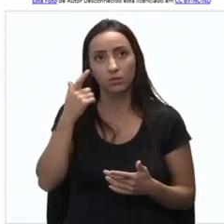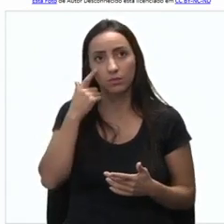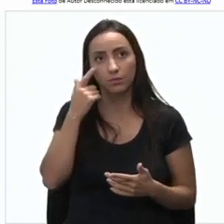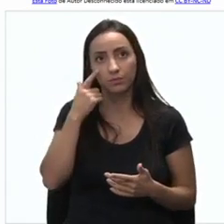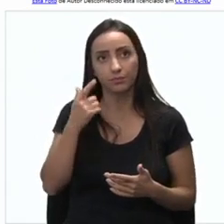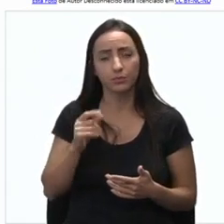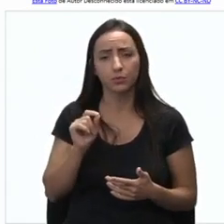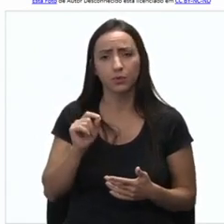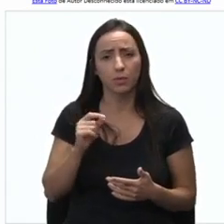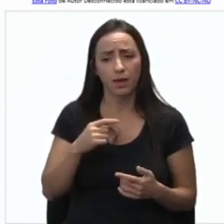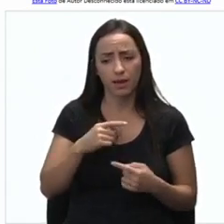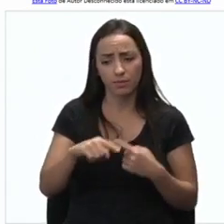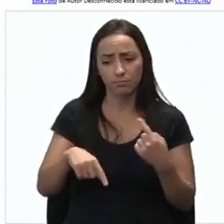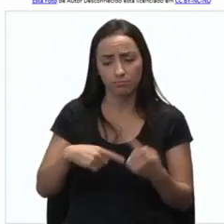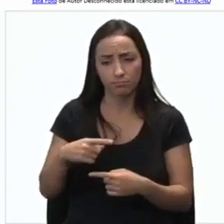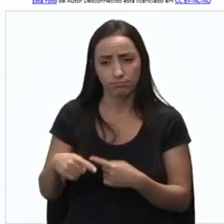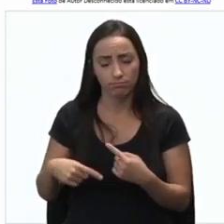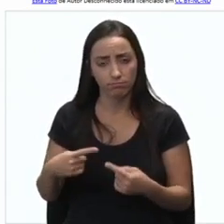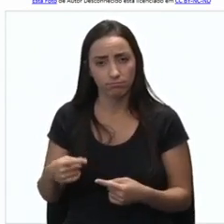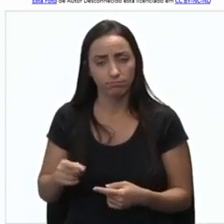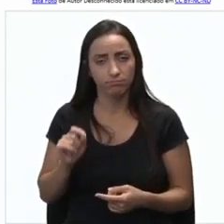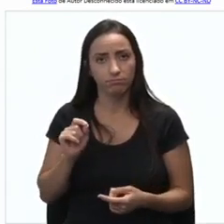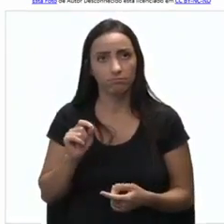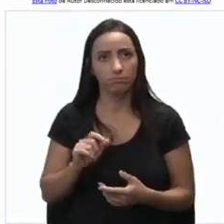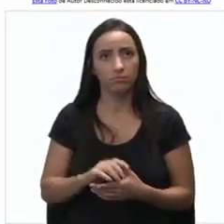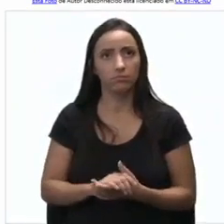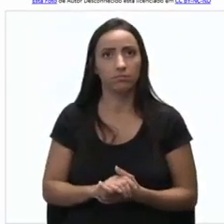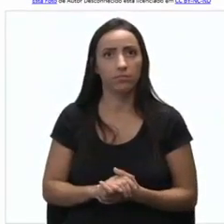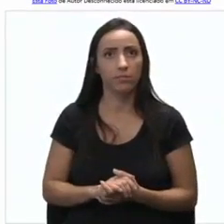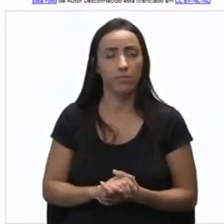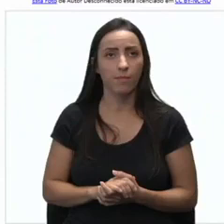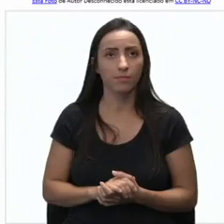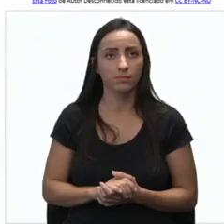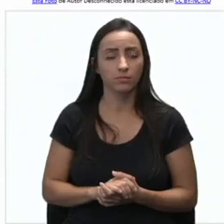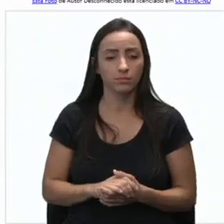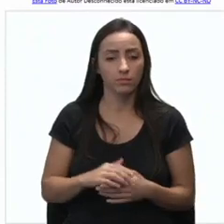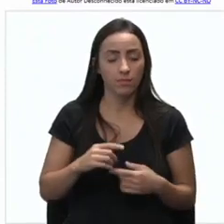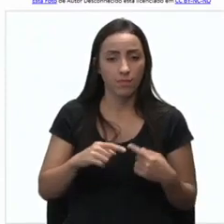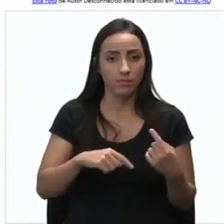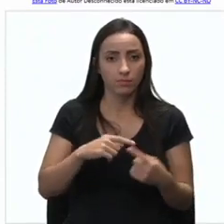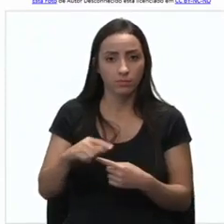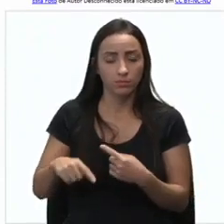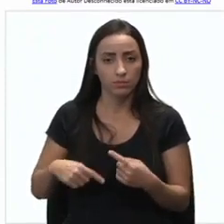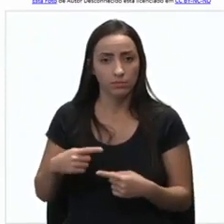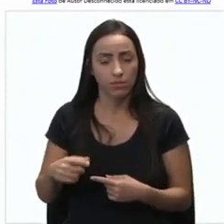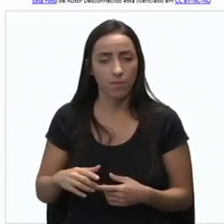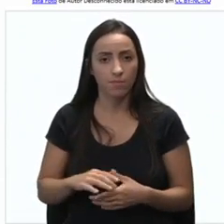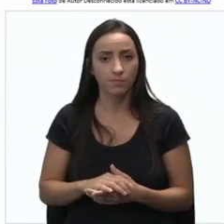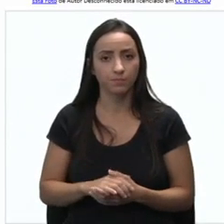relação intrapessoal e uma relação interpessoal, a relação